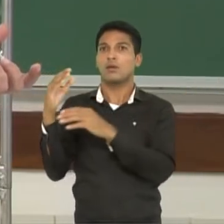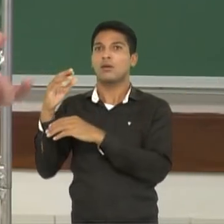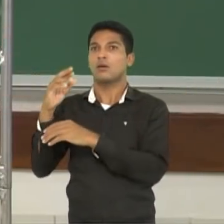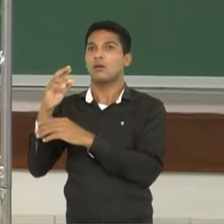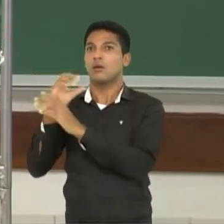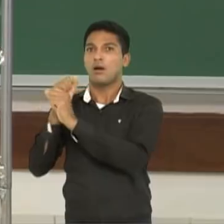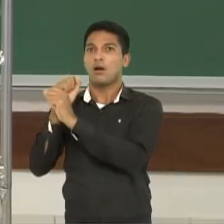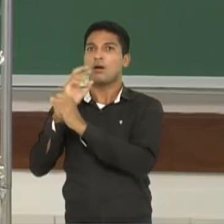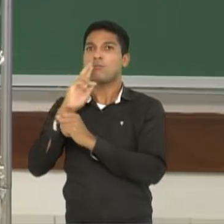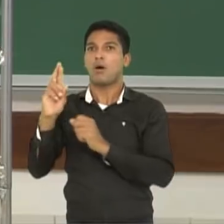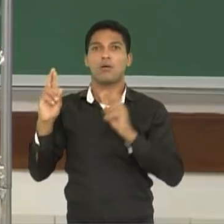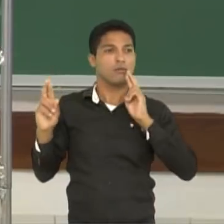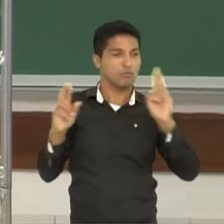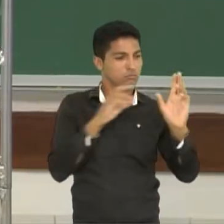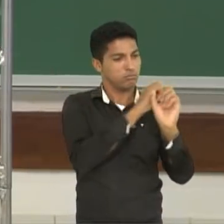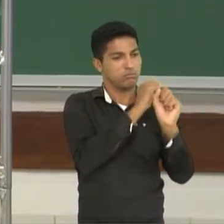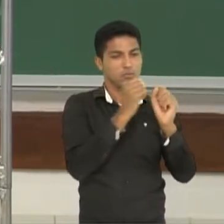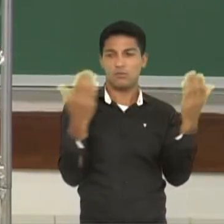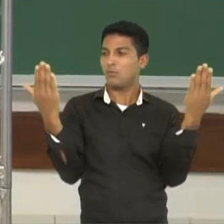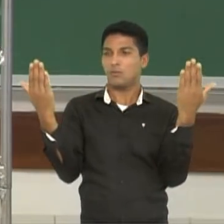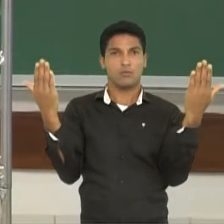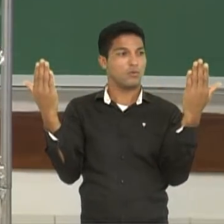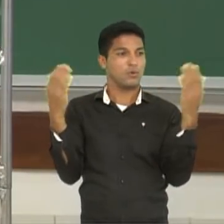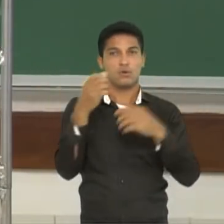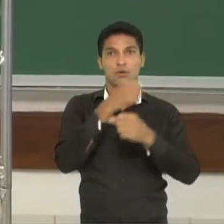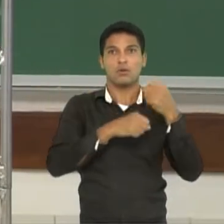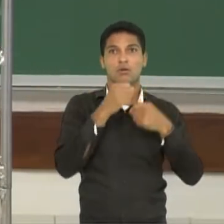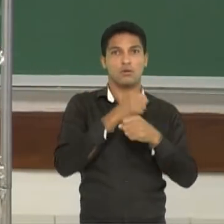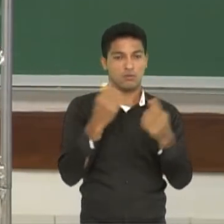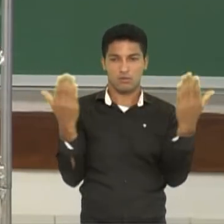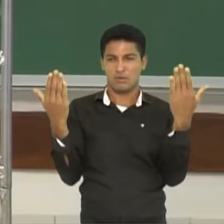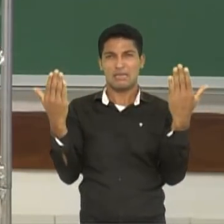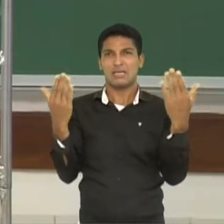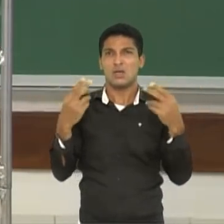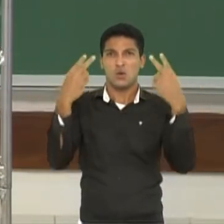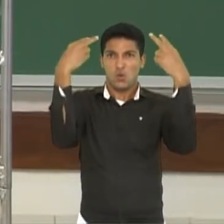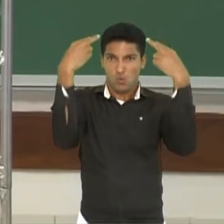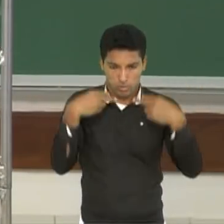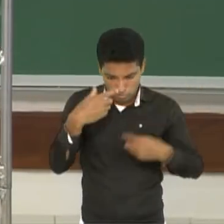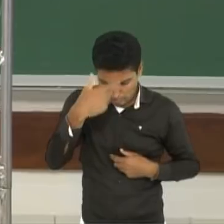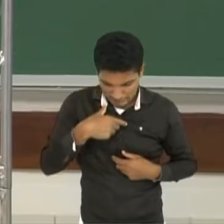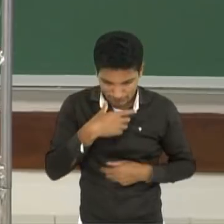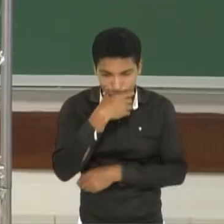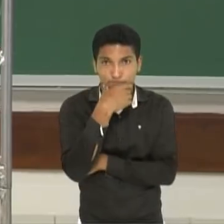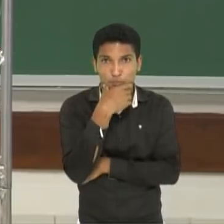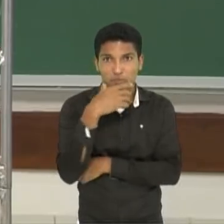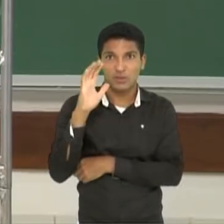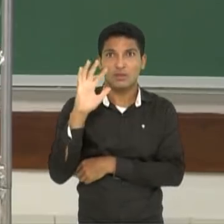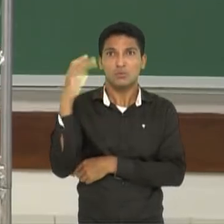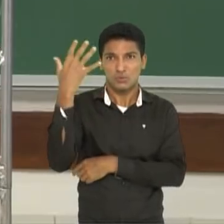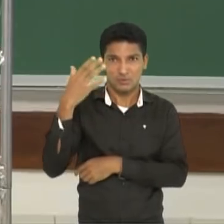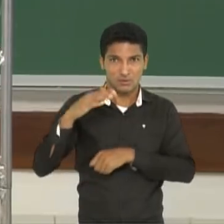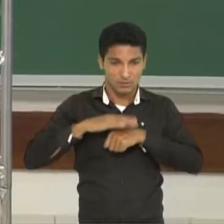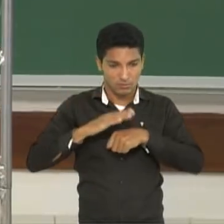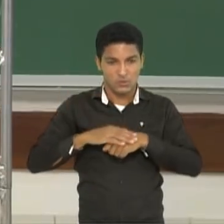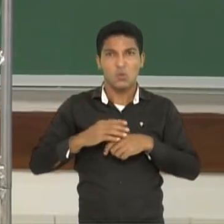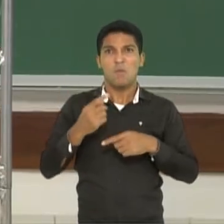marcas que ele conseguiu no ano passado. Daí ele vai fazer todo o processo de treinamento dele,